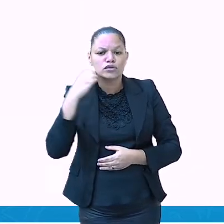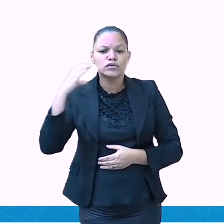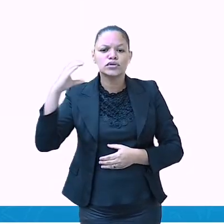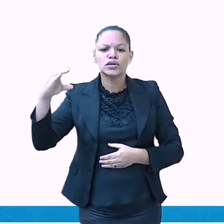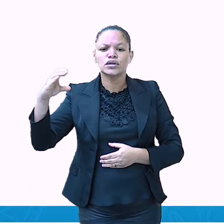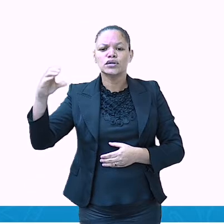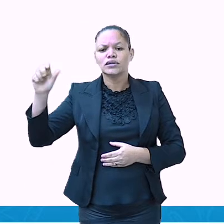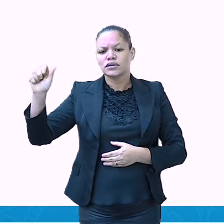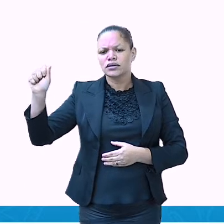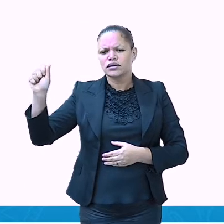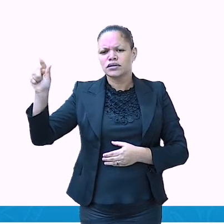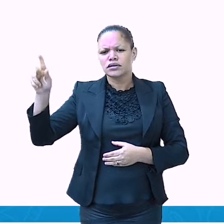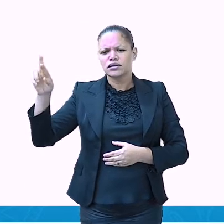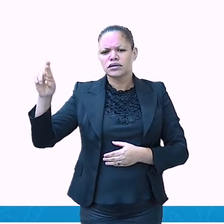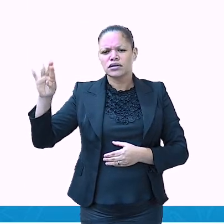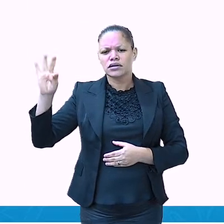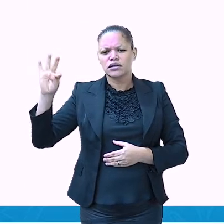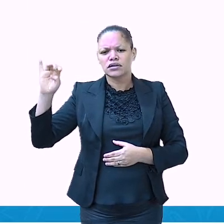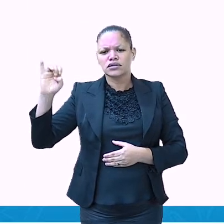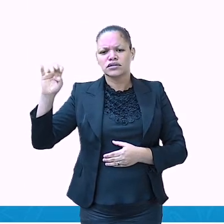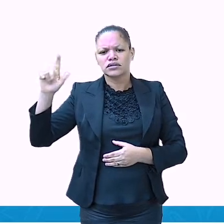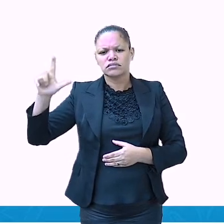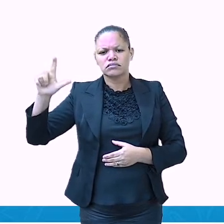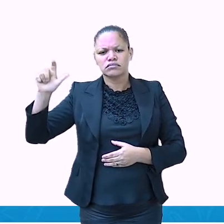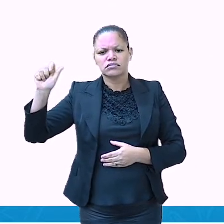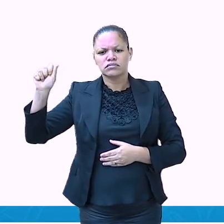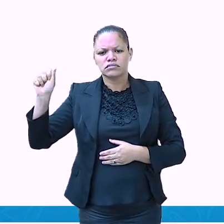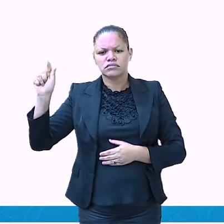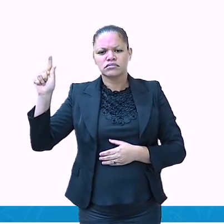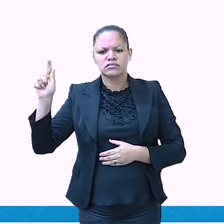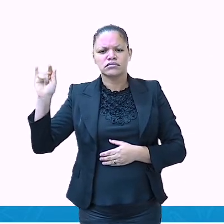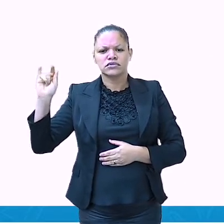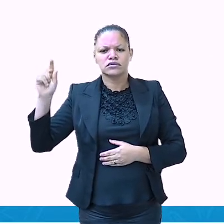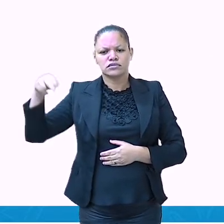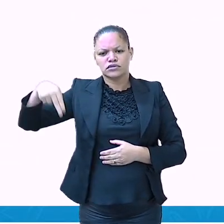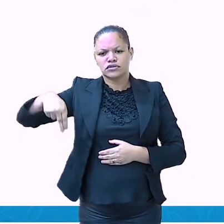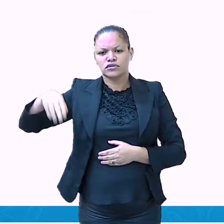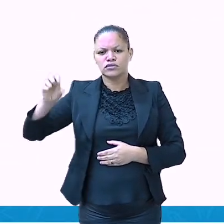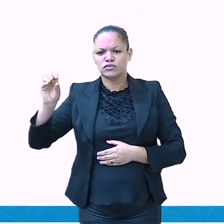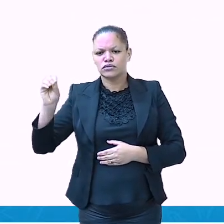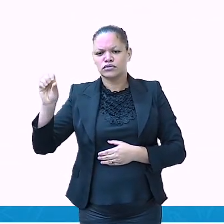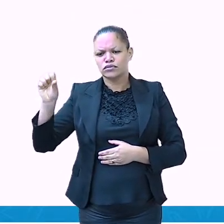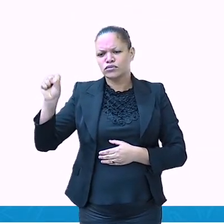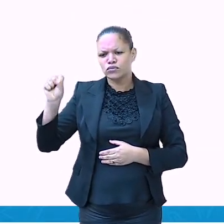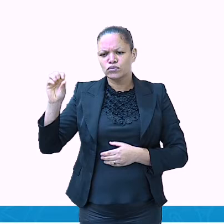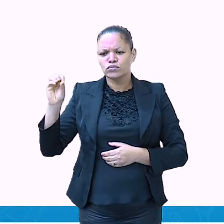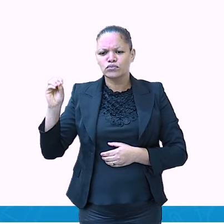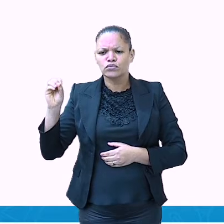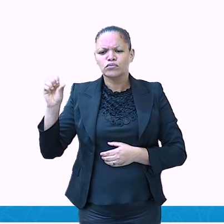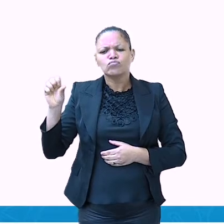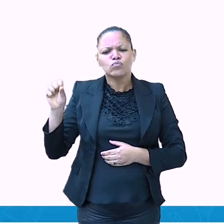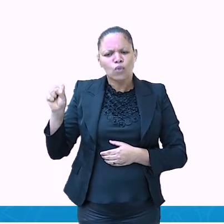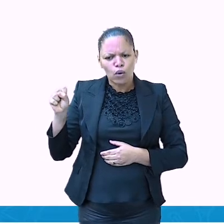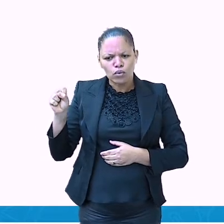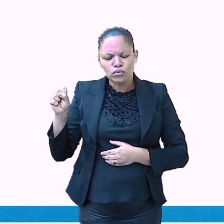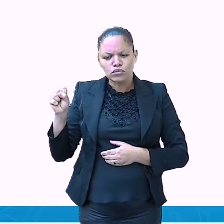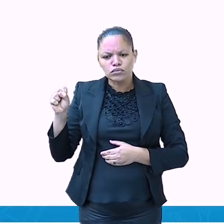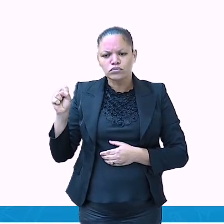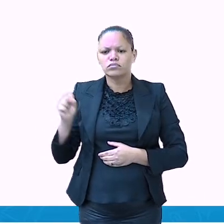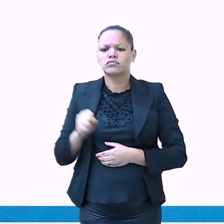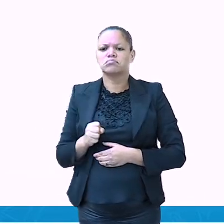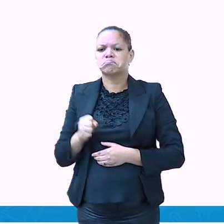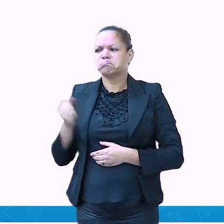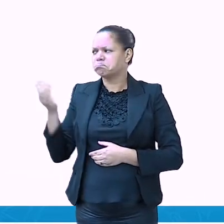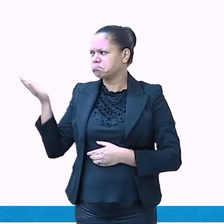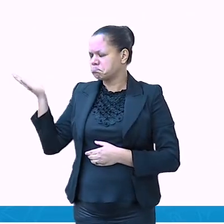ósseos. Nós vamos começar a falar dos peixes cartilaginosos. Assim como o nome mesmo diz, eles têm